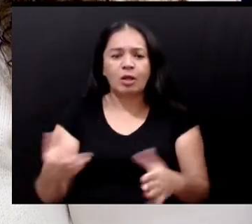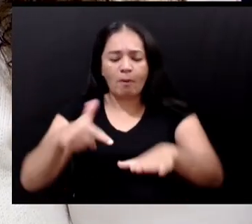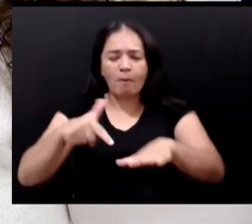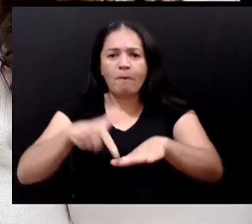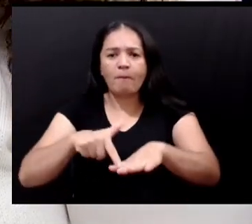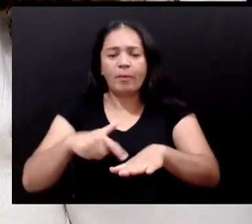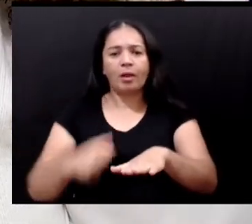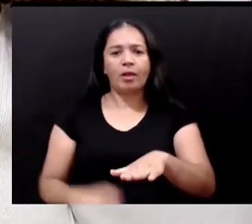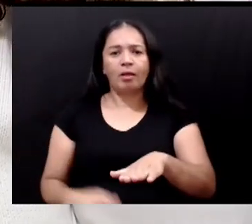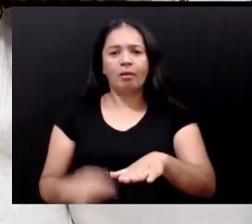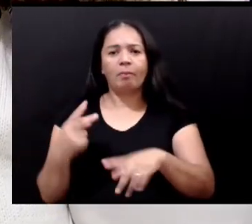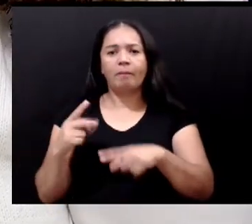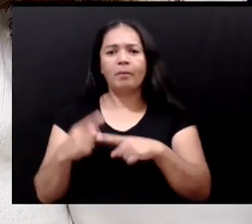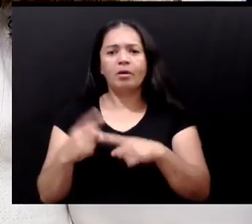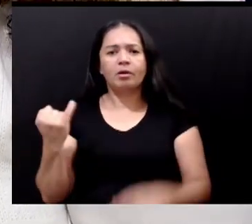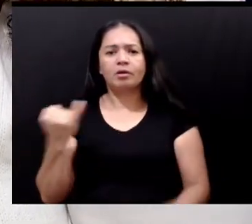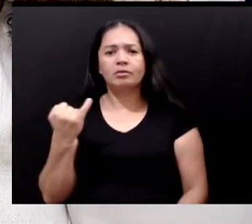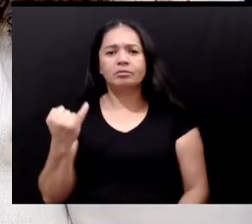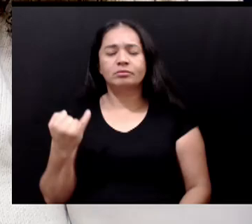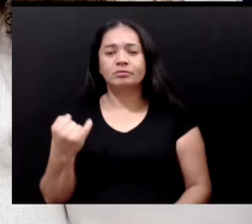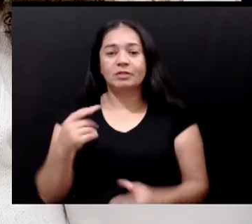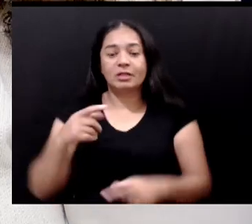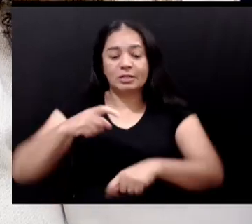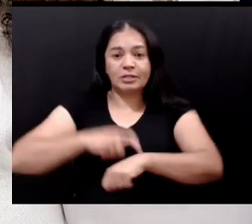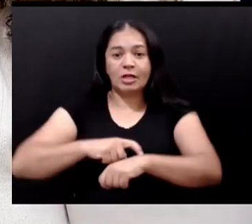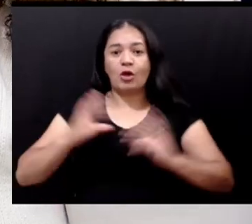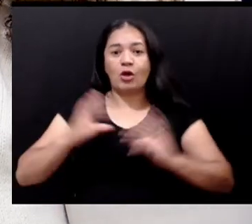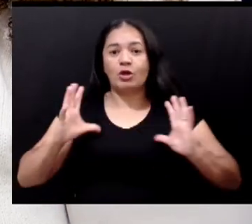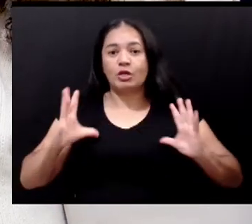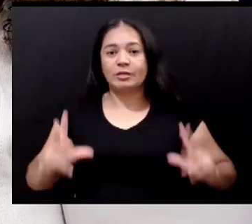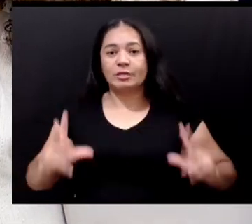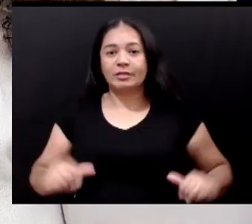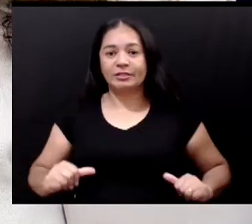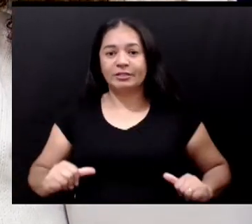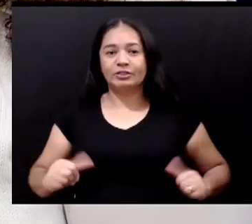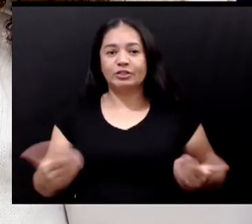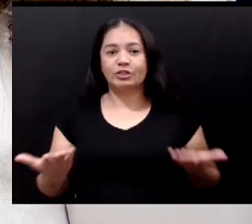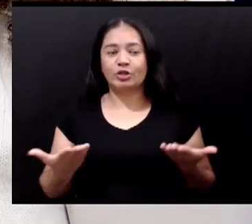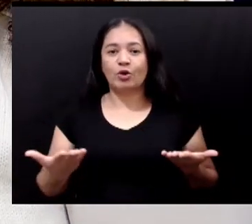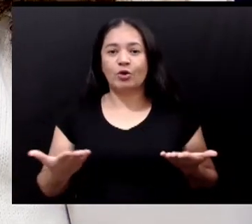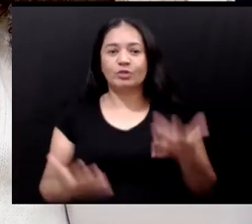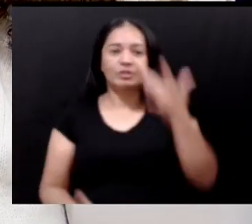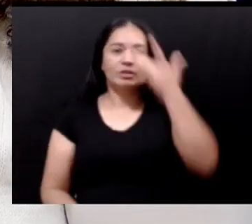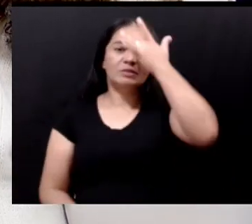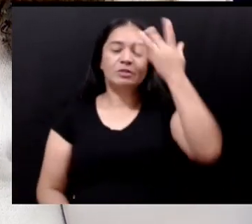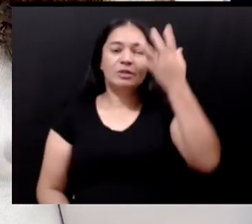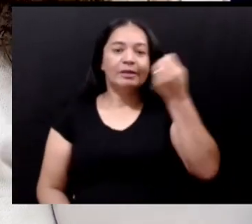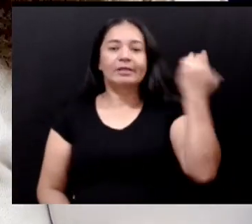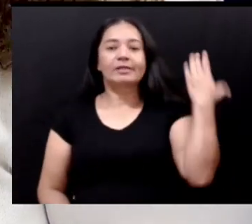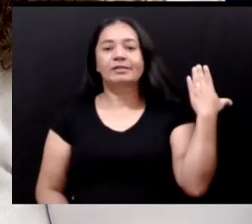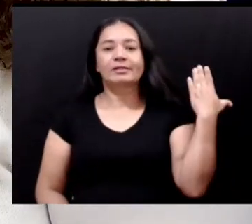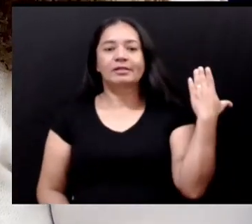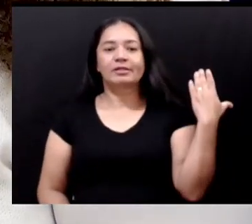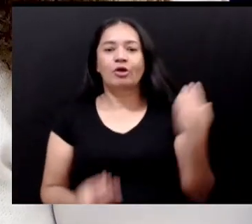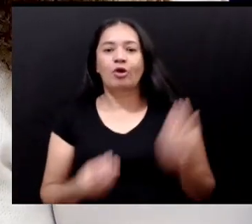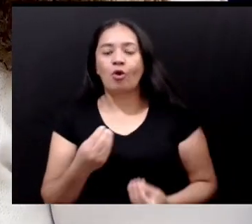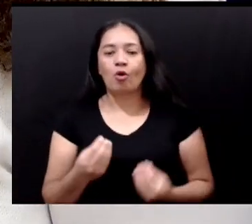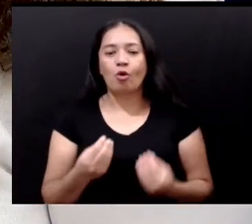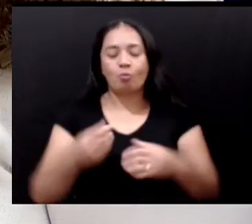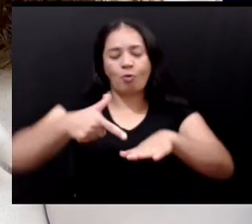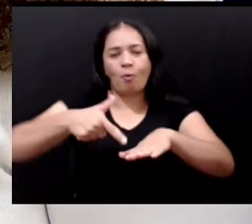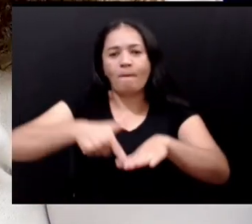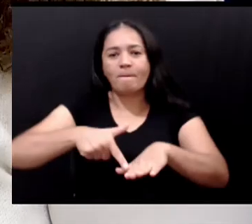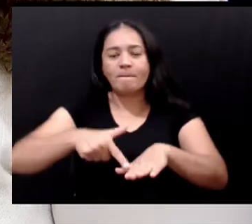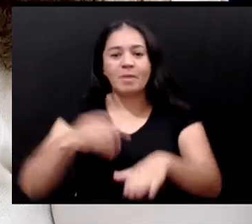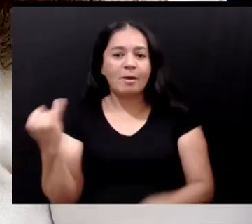momento da higiene, né? Hoje em dia as pessoas deixaram, esqueceram como os pés são importantes. E através dos pés a